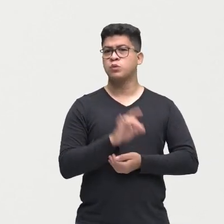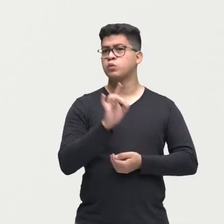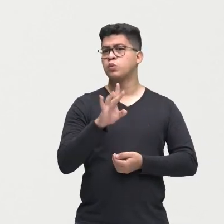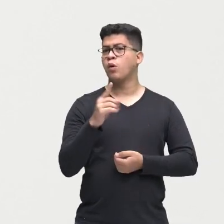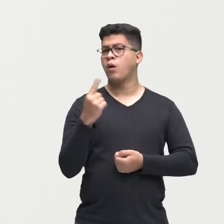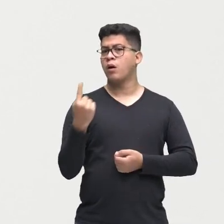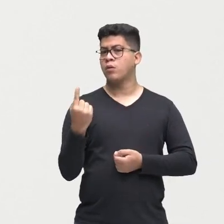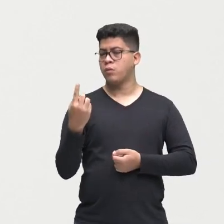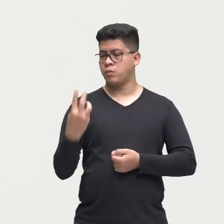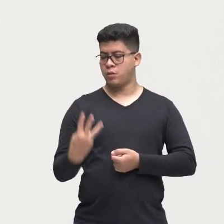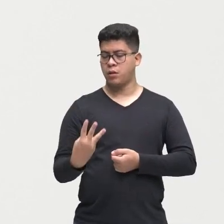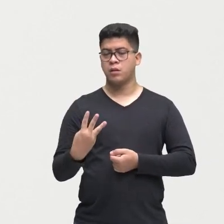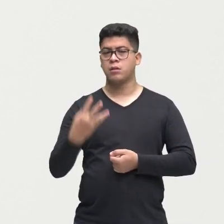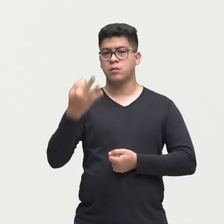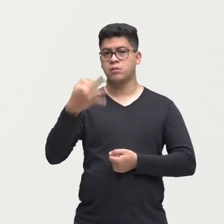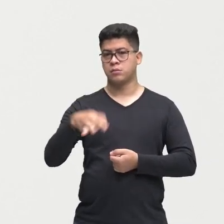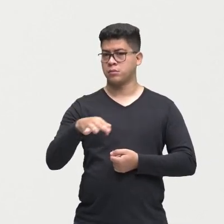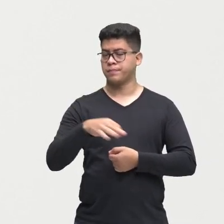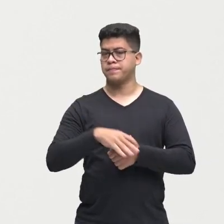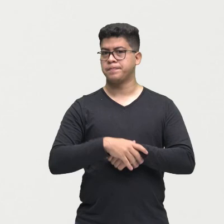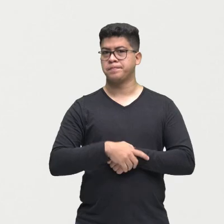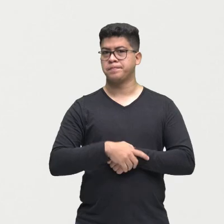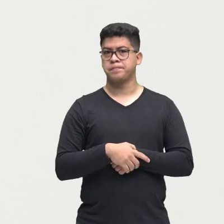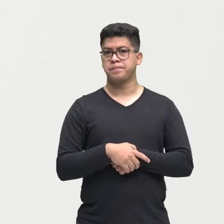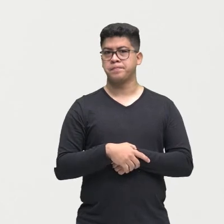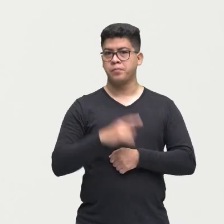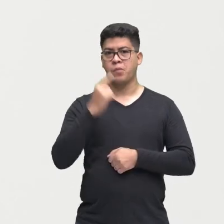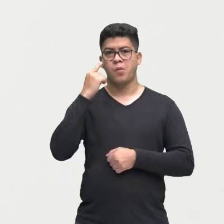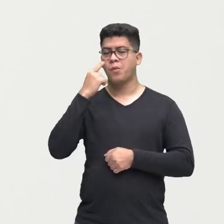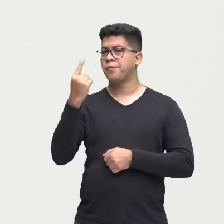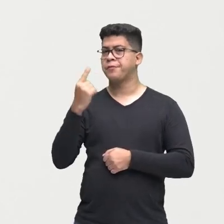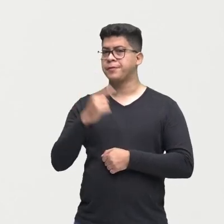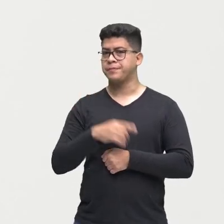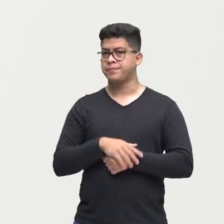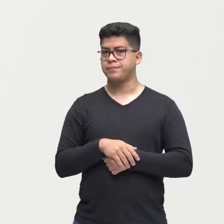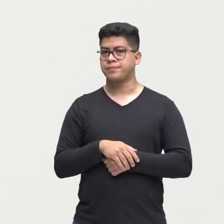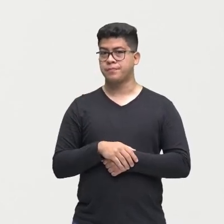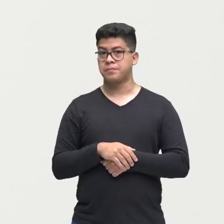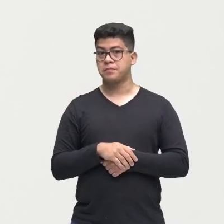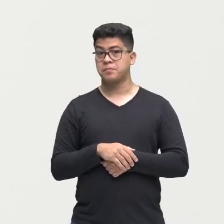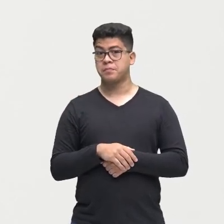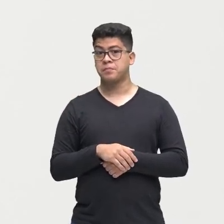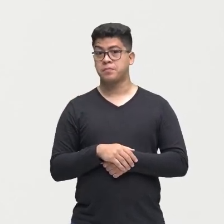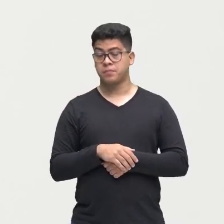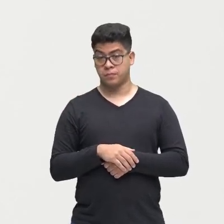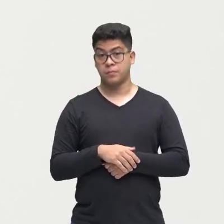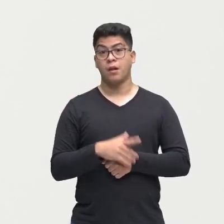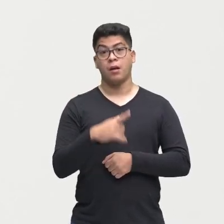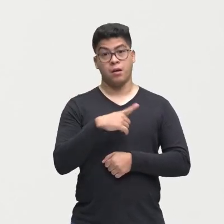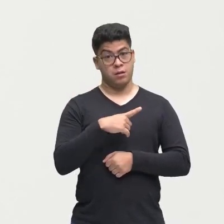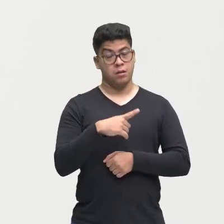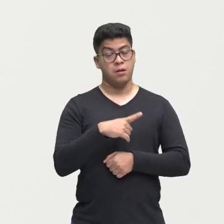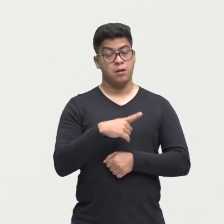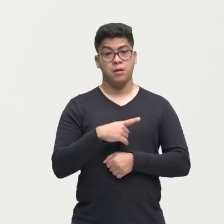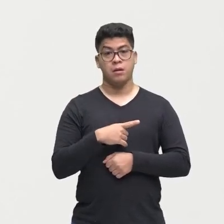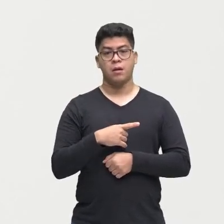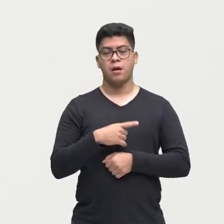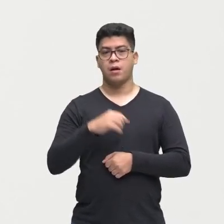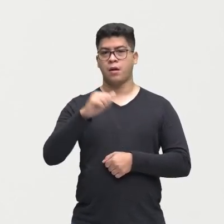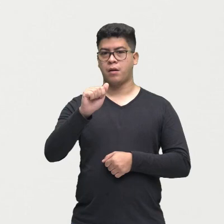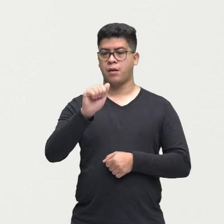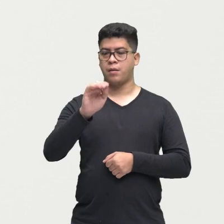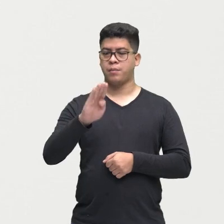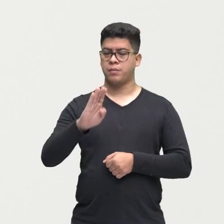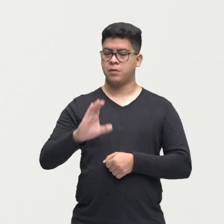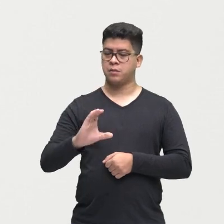sentença 1 e 3 vamos ver as nossas alternativas olhando as nossas alternativas nós temos letra a b c